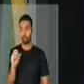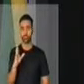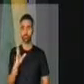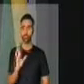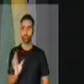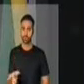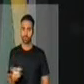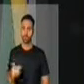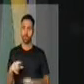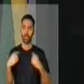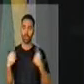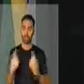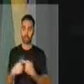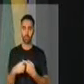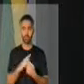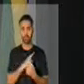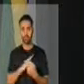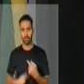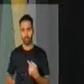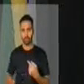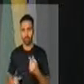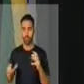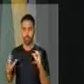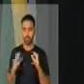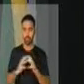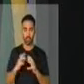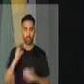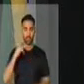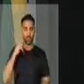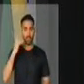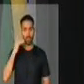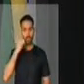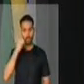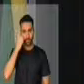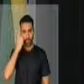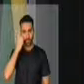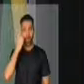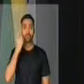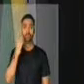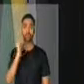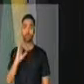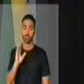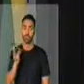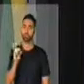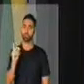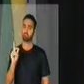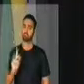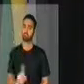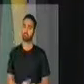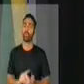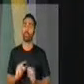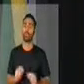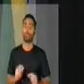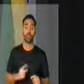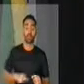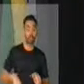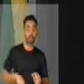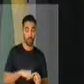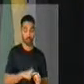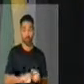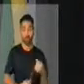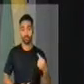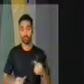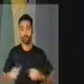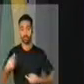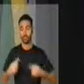com o governador do estado, com a bancada da Paraíba, para que a gente pudesse realmente tratar desse